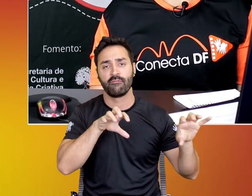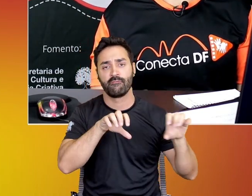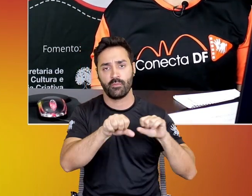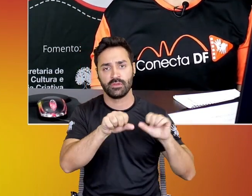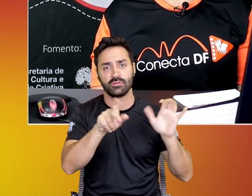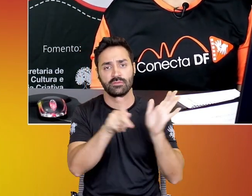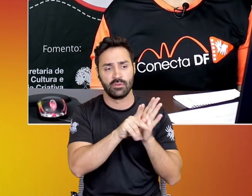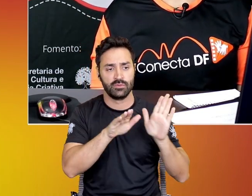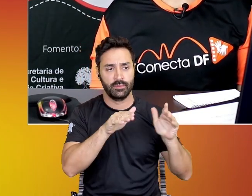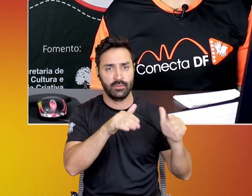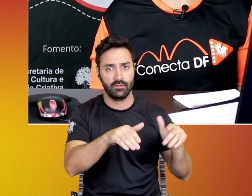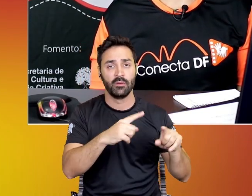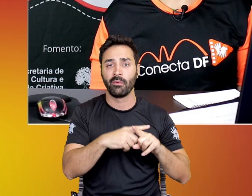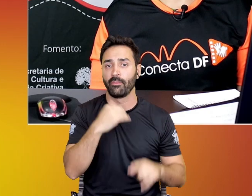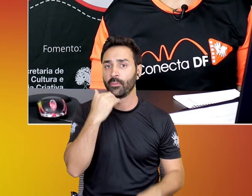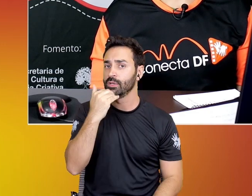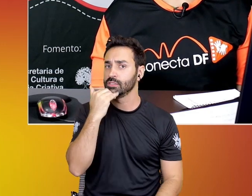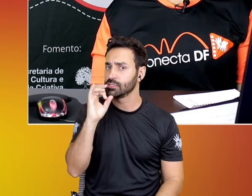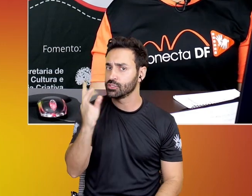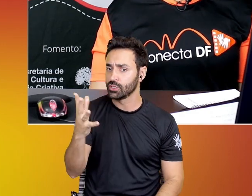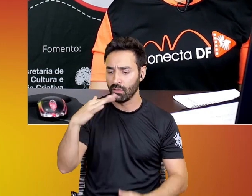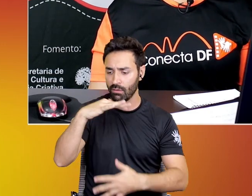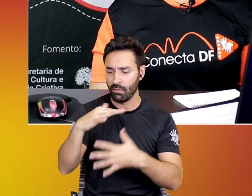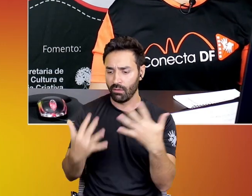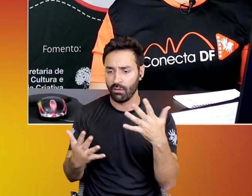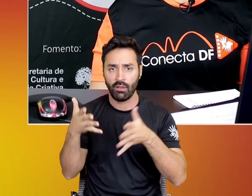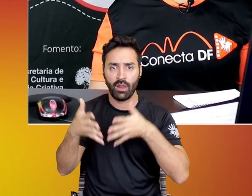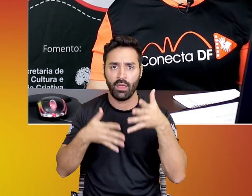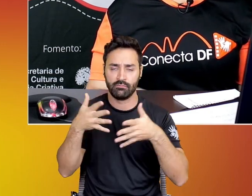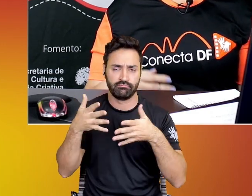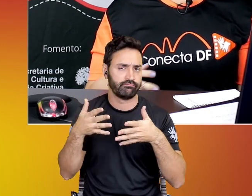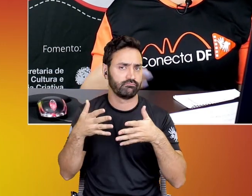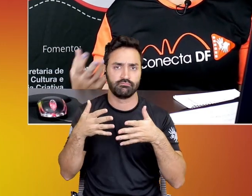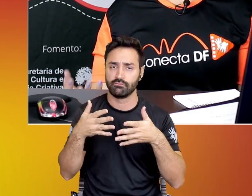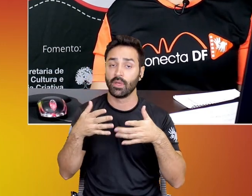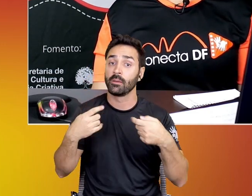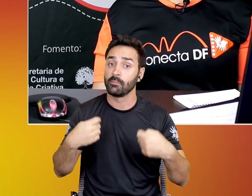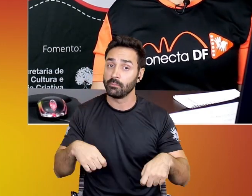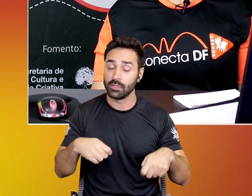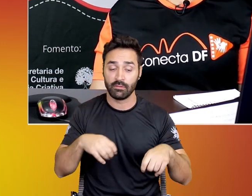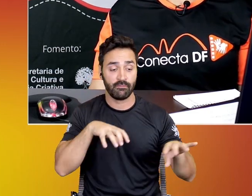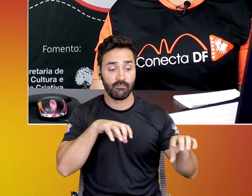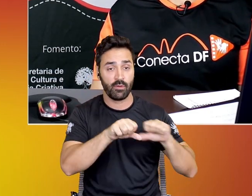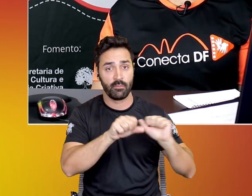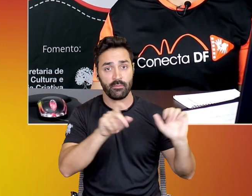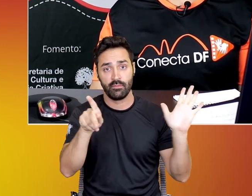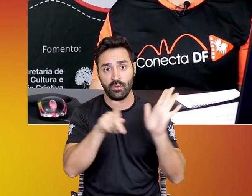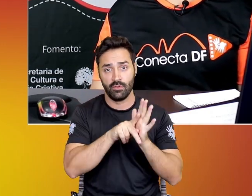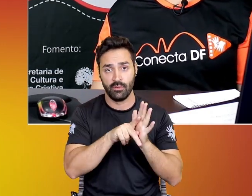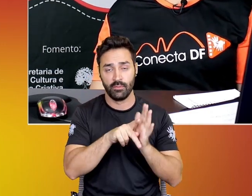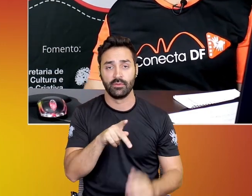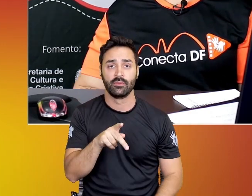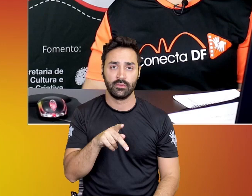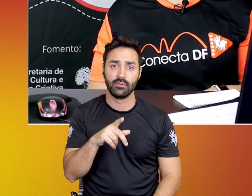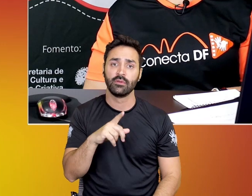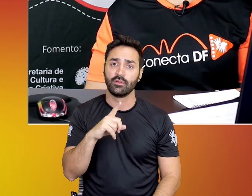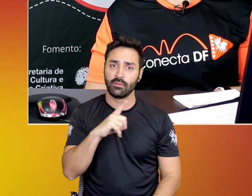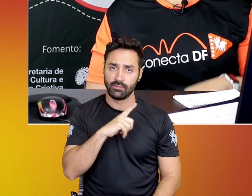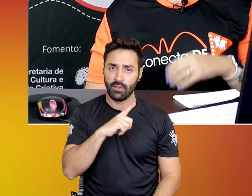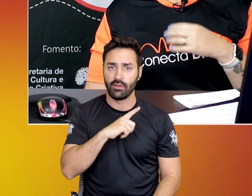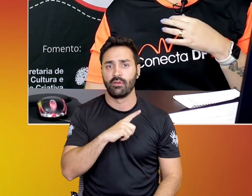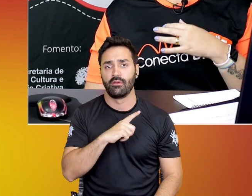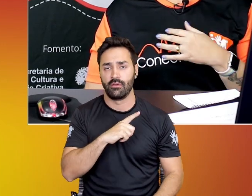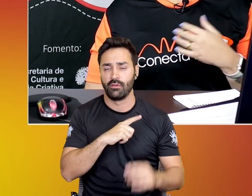pessoa conhecer língua de sinais. Essa pessoa, ela tem que ter uma formação específica. A gente tem formações, por